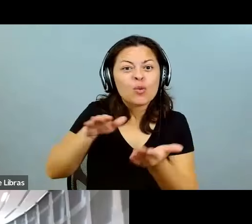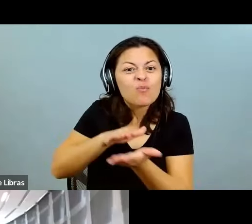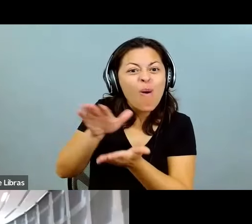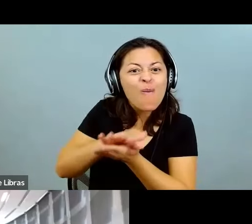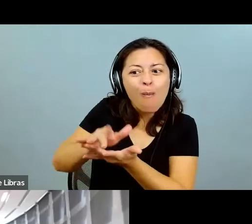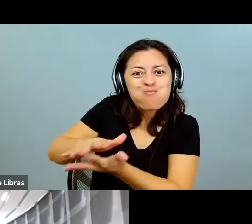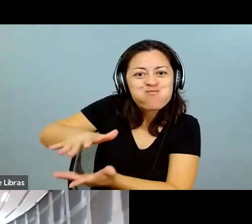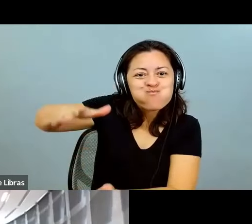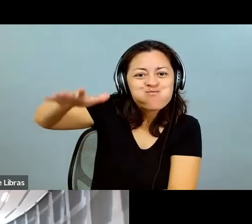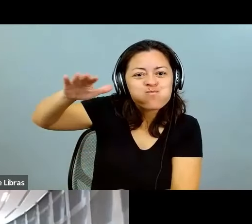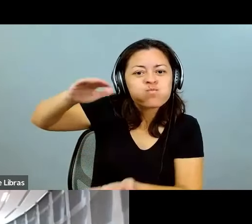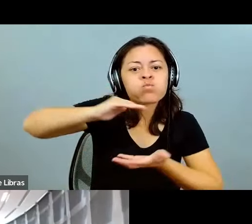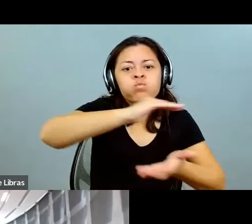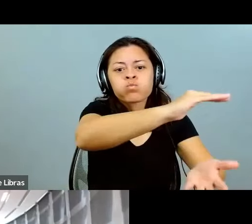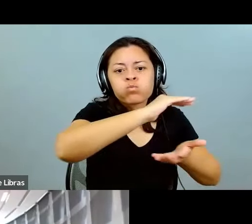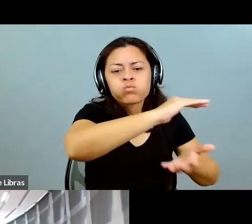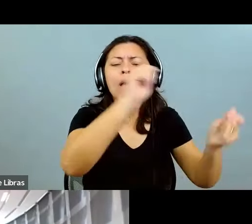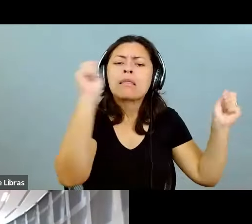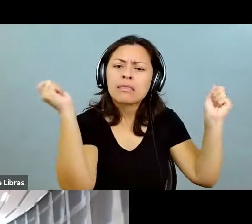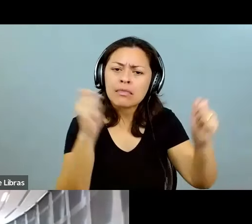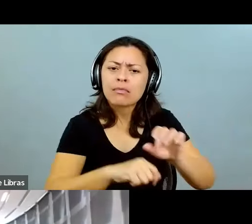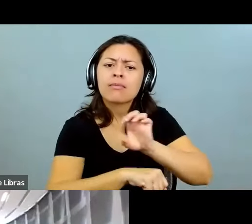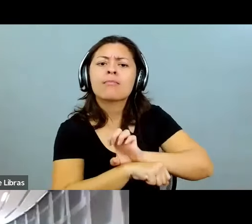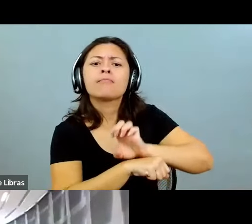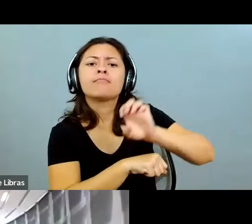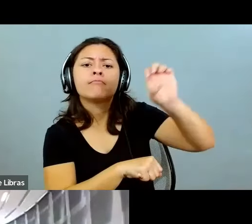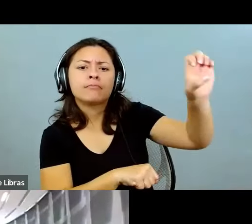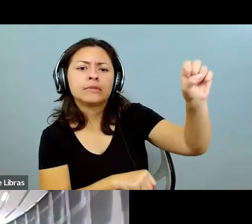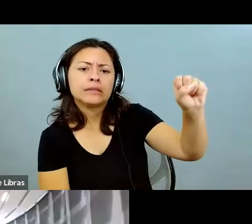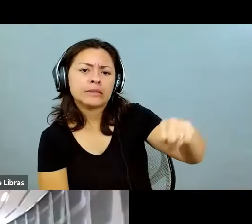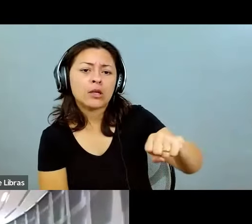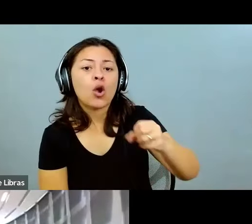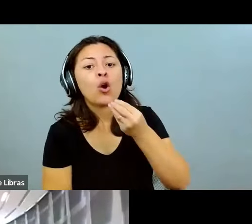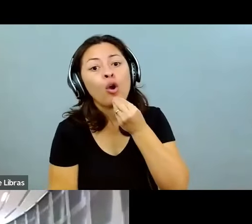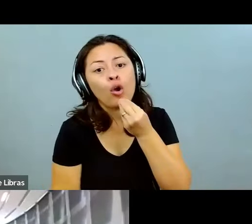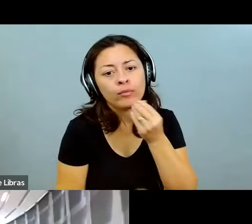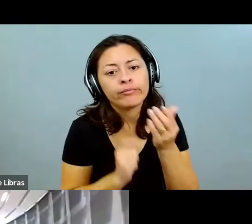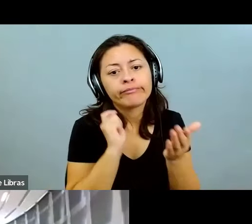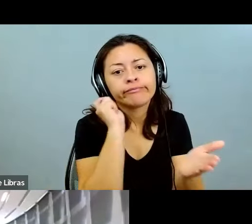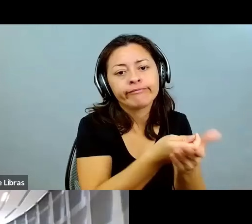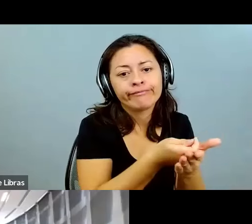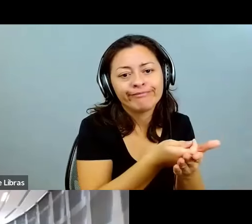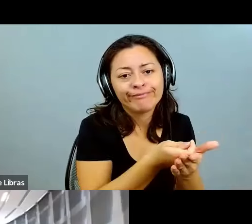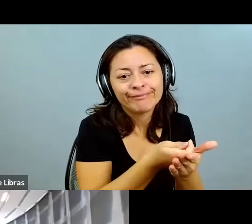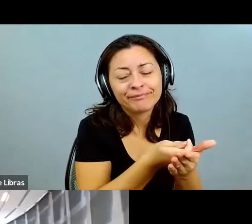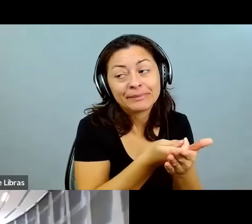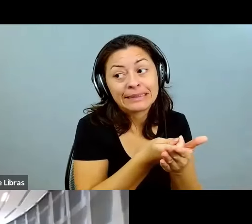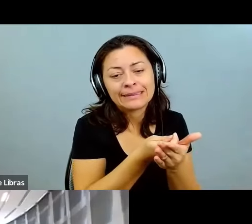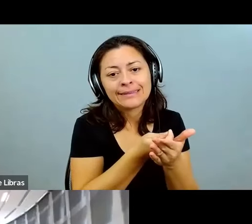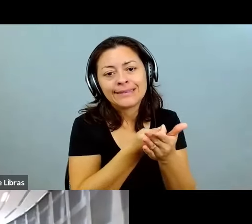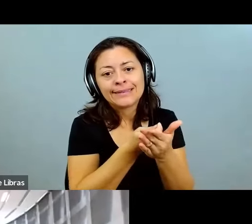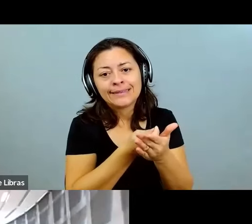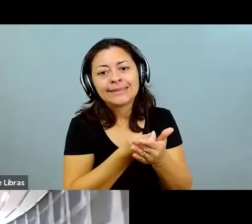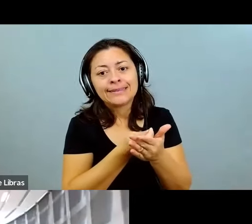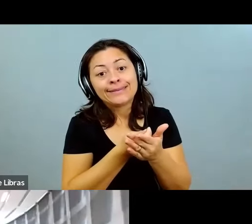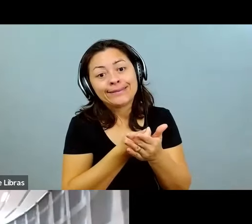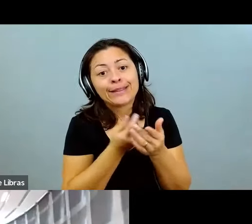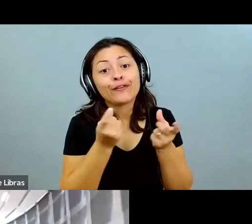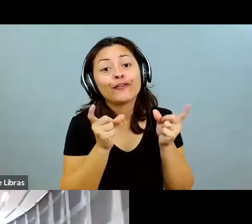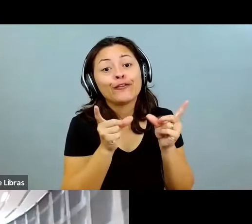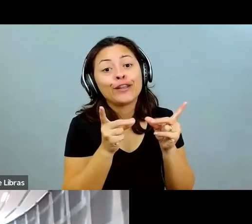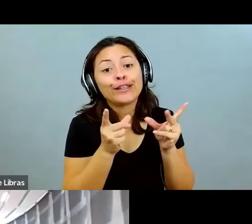que o Brasil sempre dá um jeitinho de conseguir exportar obviamente pagando um custo por isso né pagando Entre Asas vendendo barato